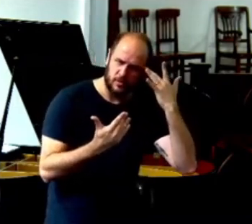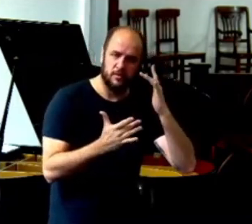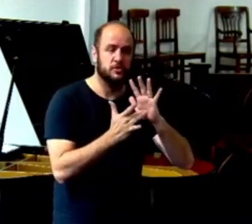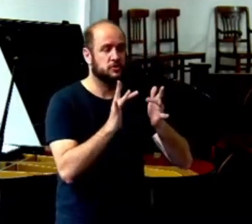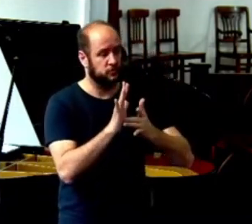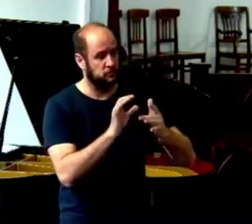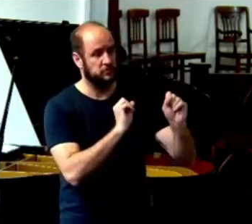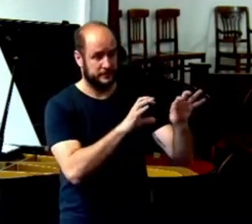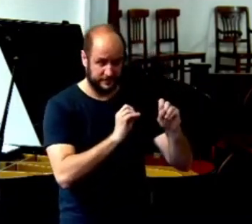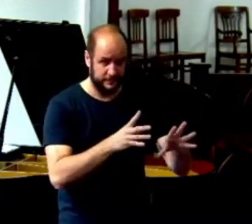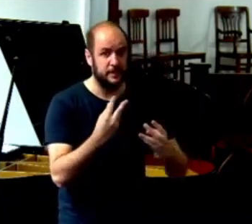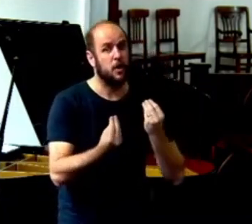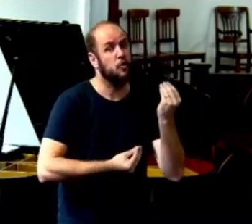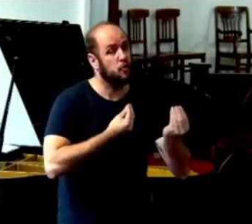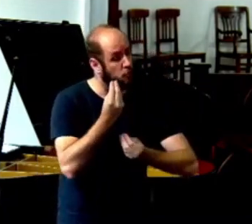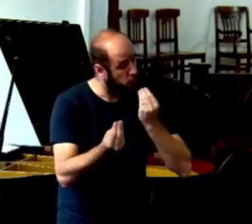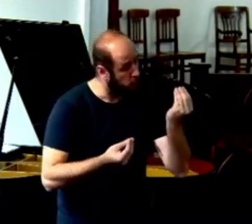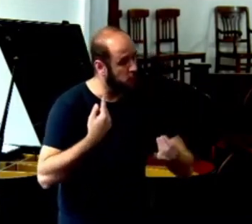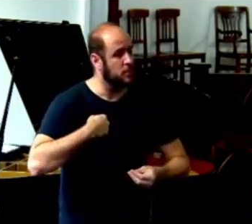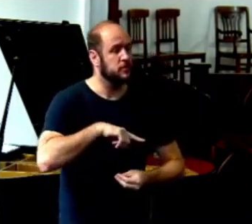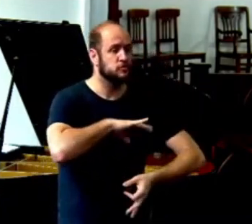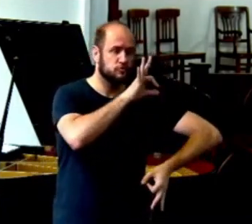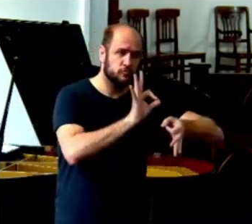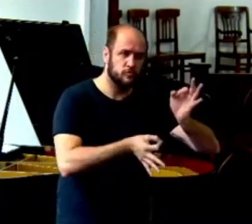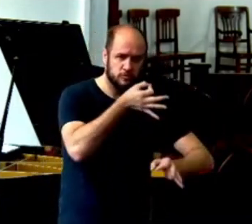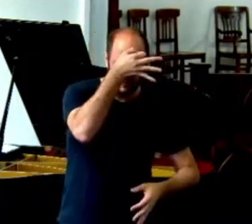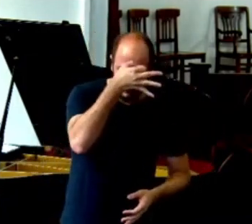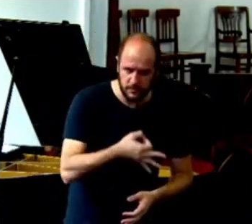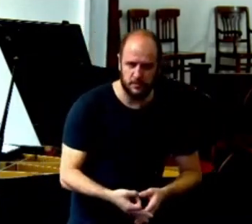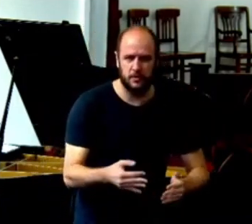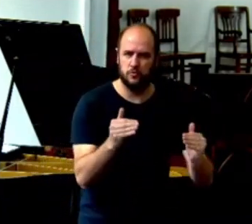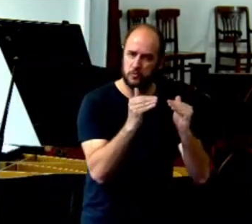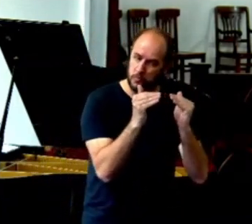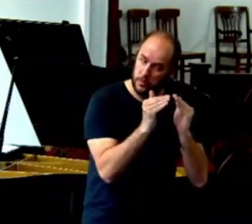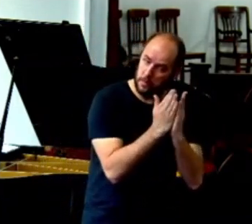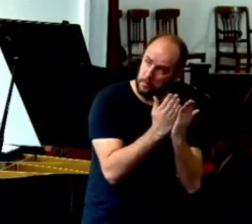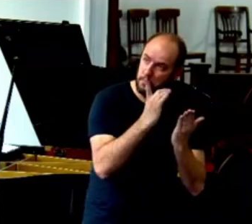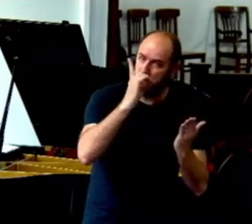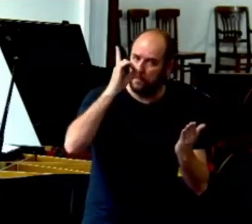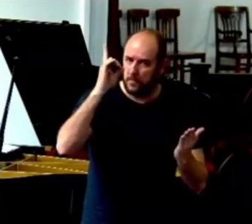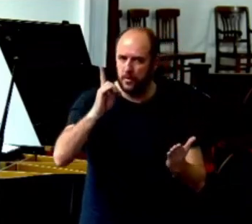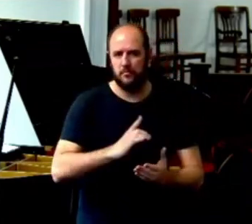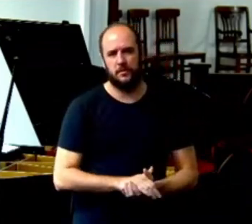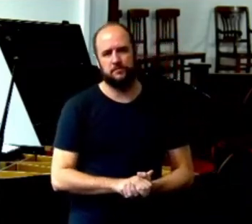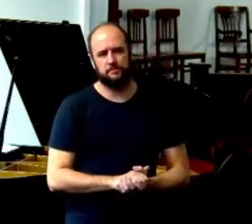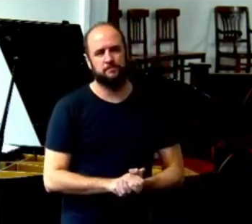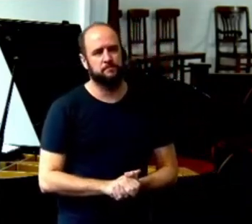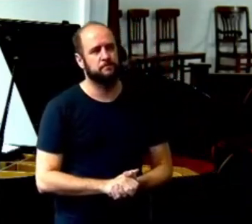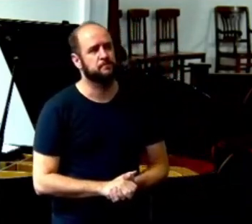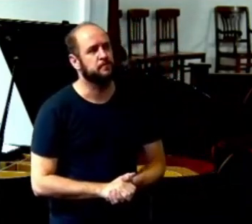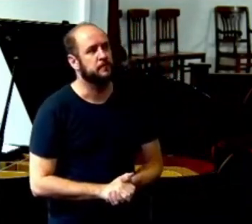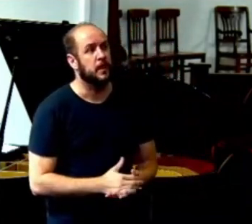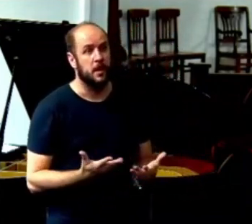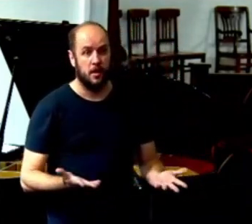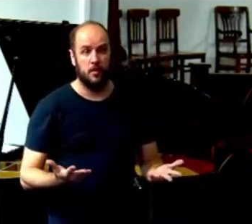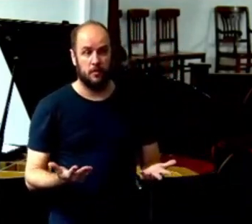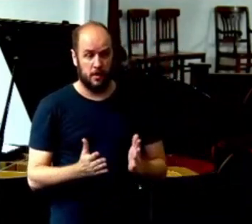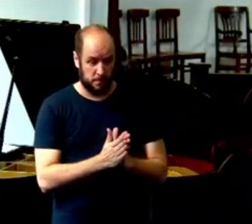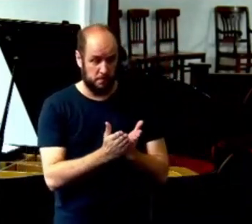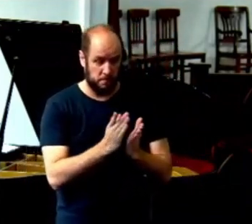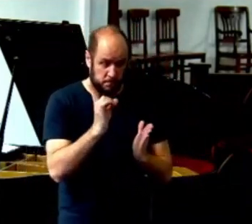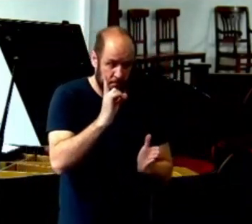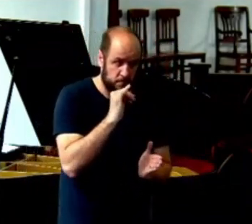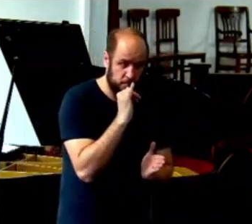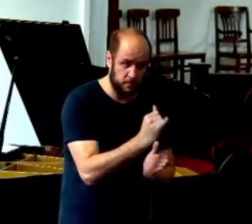julgar. Como julgar com critérios bíblicos. Critérios bíblicos. O próprio